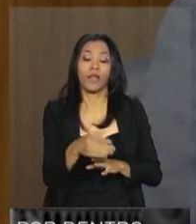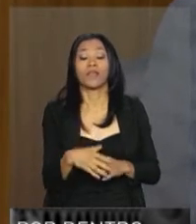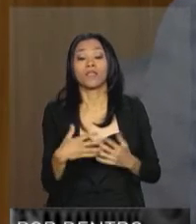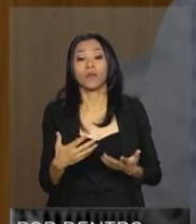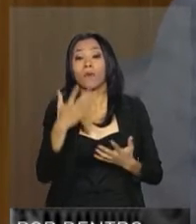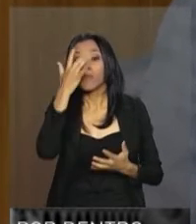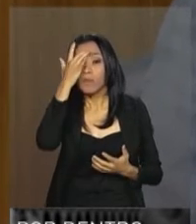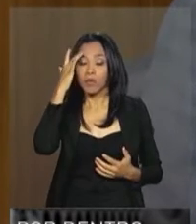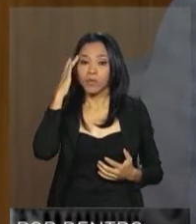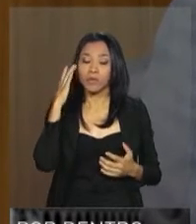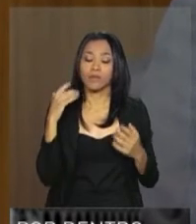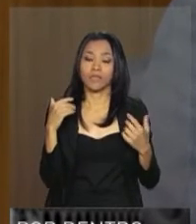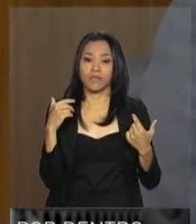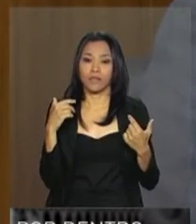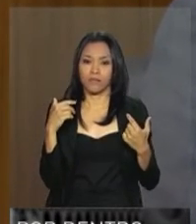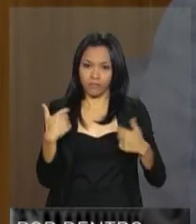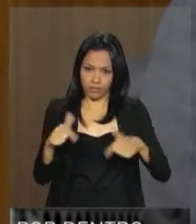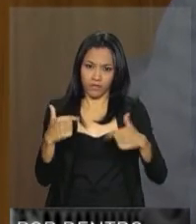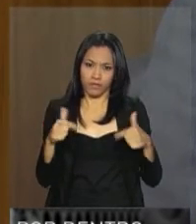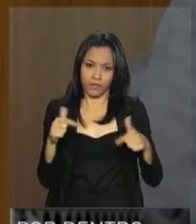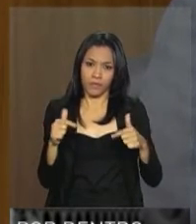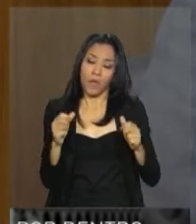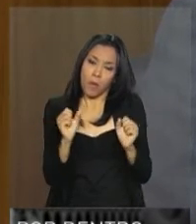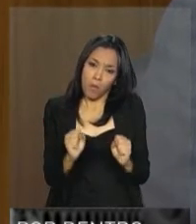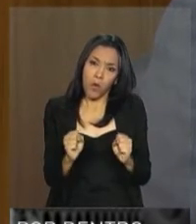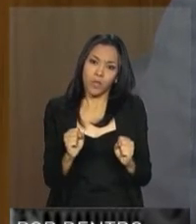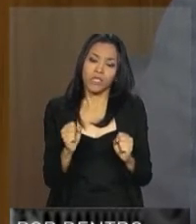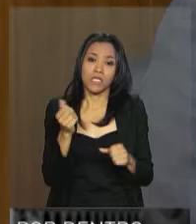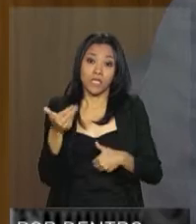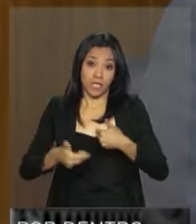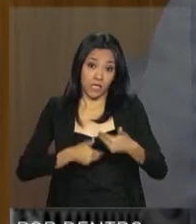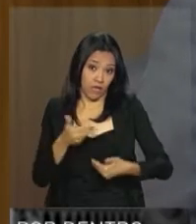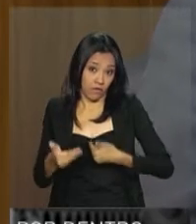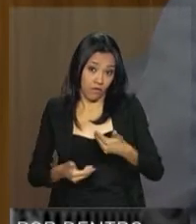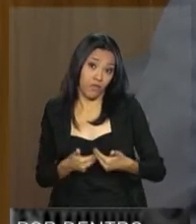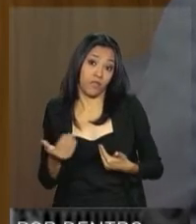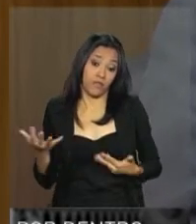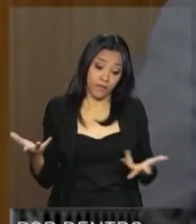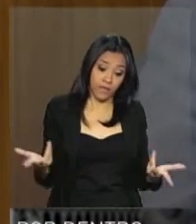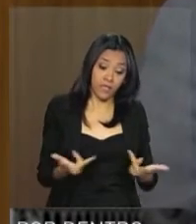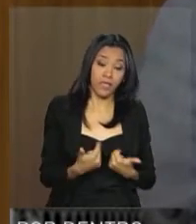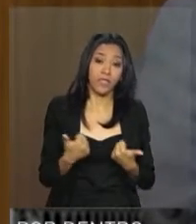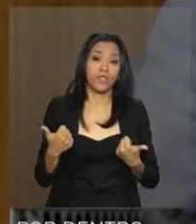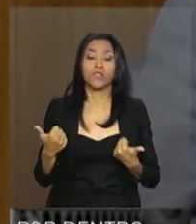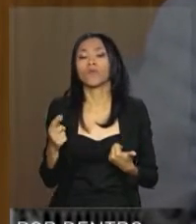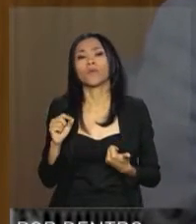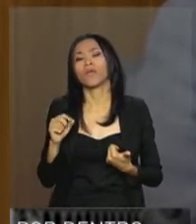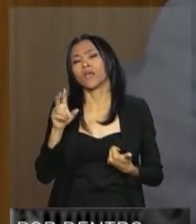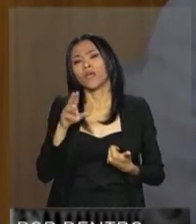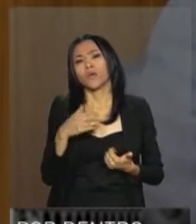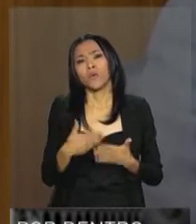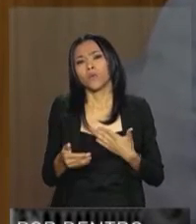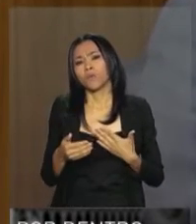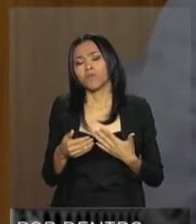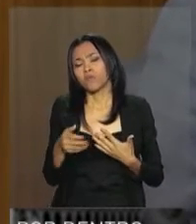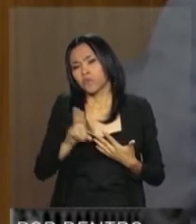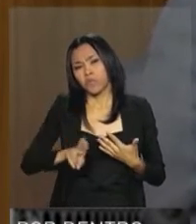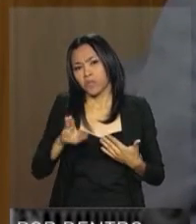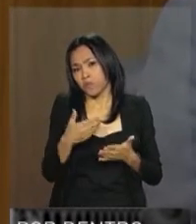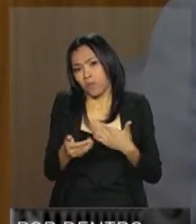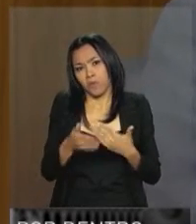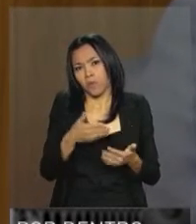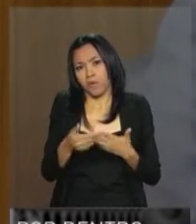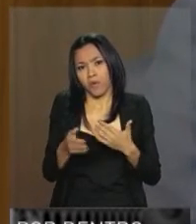contar com a prestação de serviços à de forma mais eficiente utilizando qualquer plataforma digital